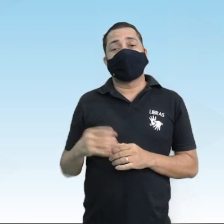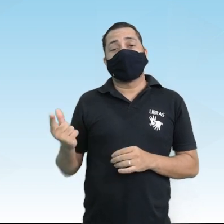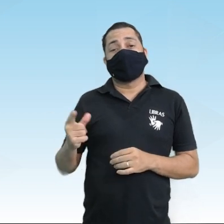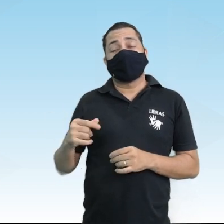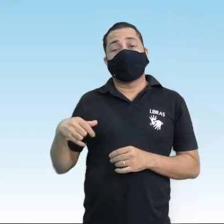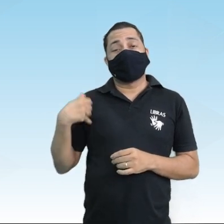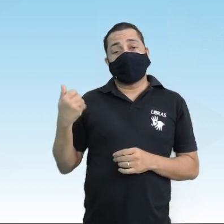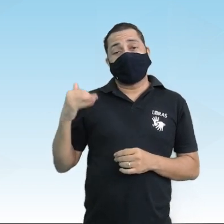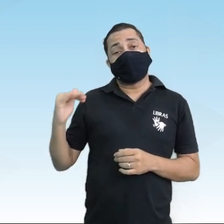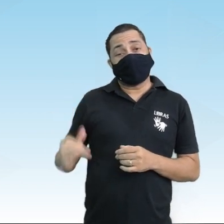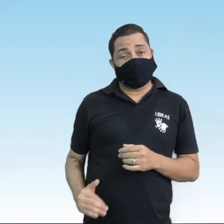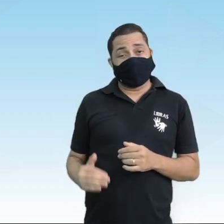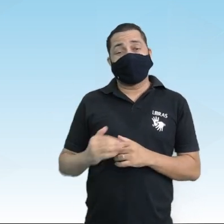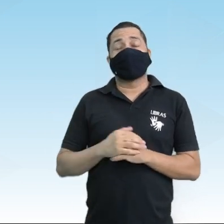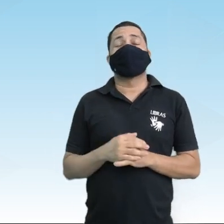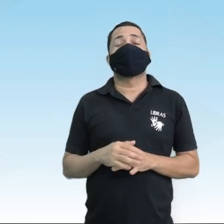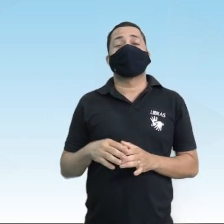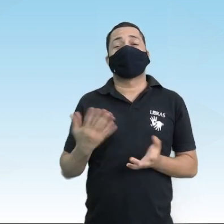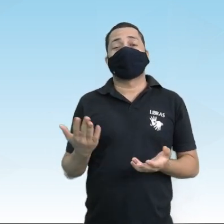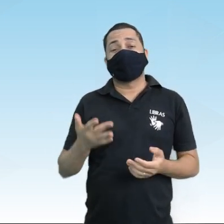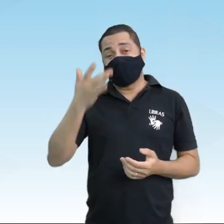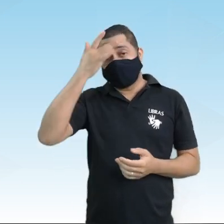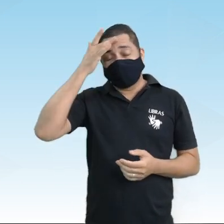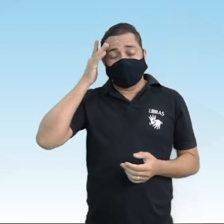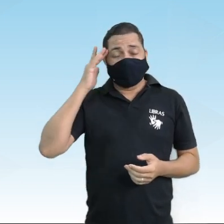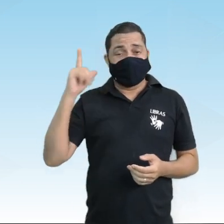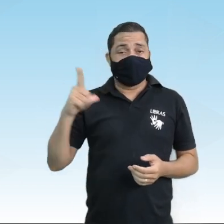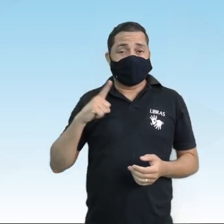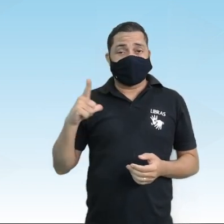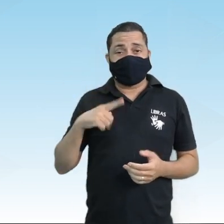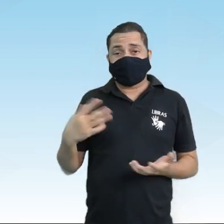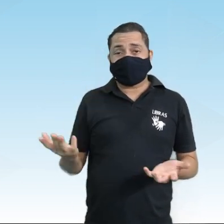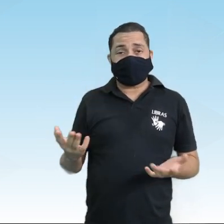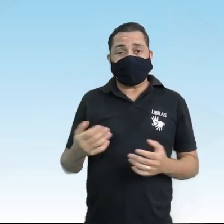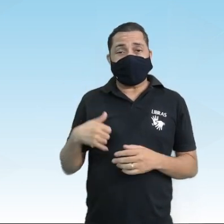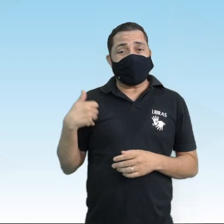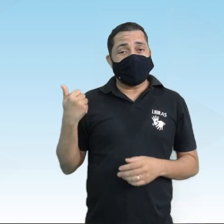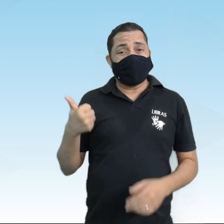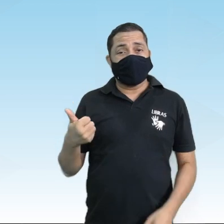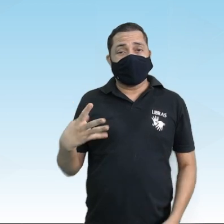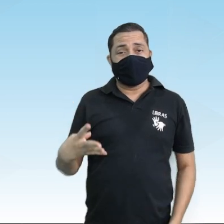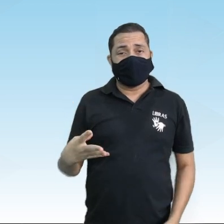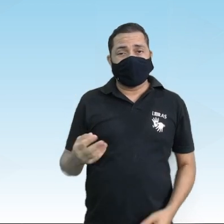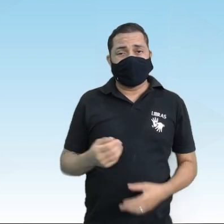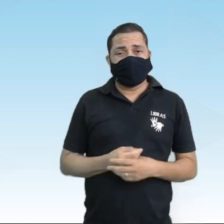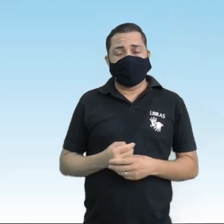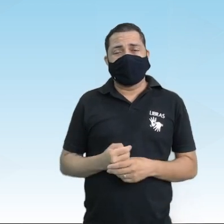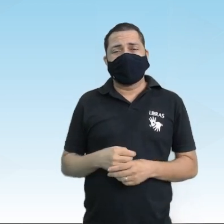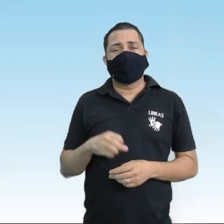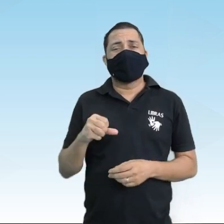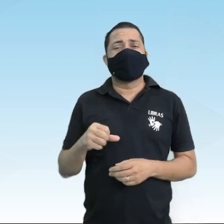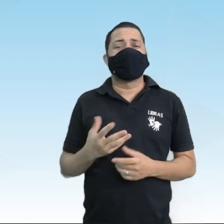menor, obviamente que uma pessoa que tem, sei lá, 14 menos 9, vai quanto?